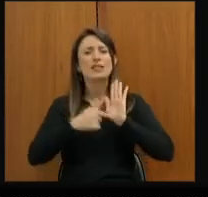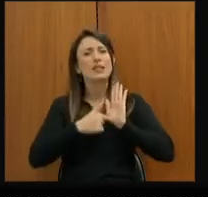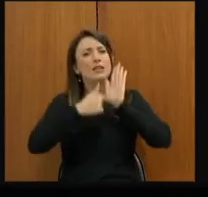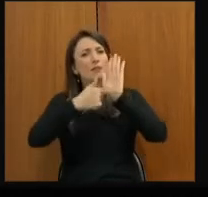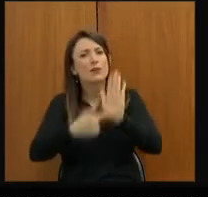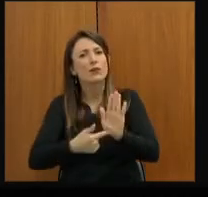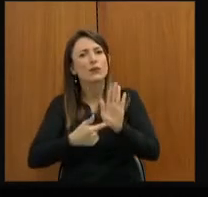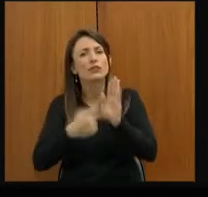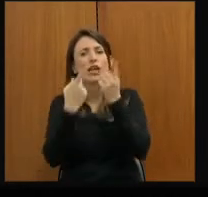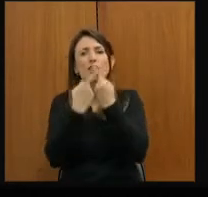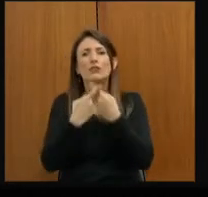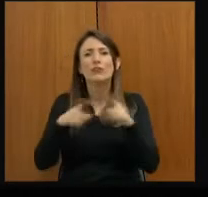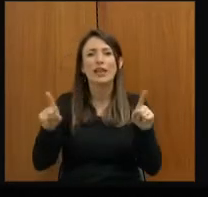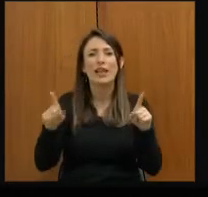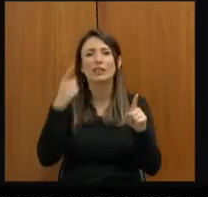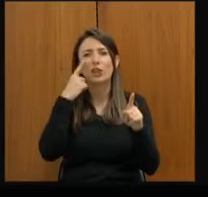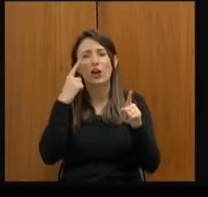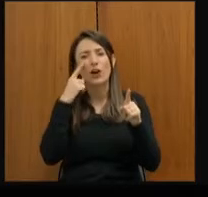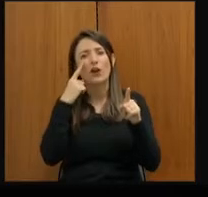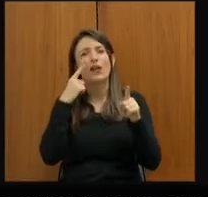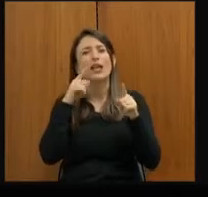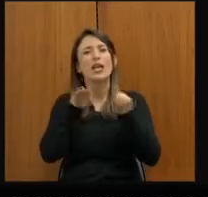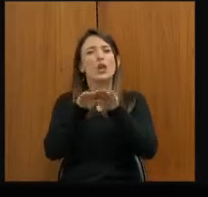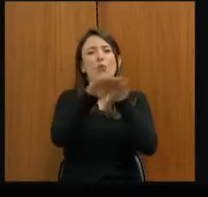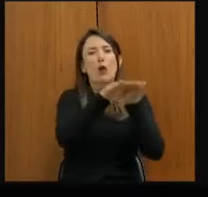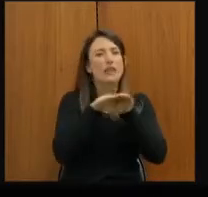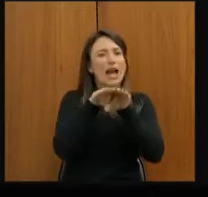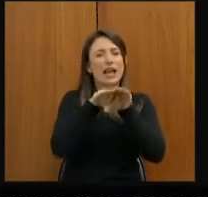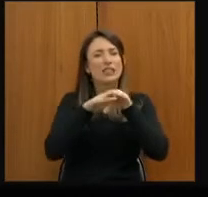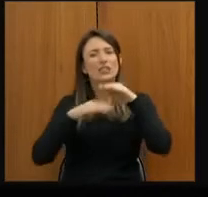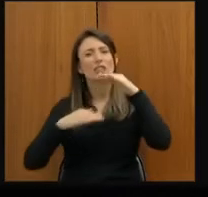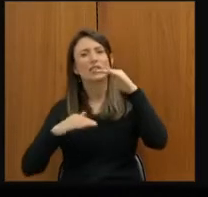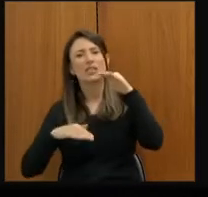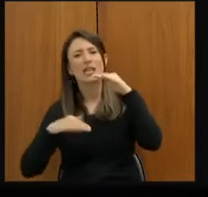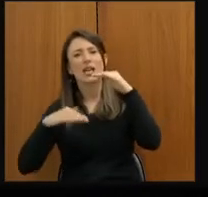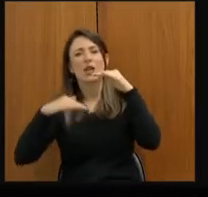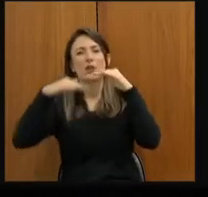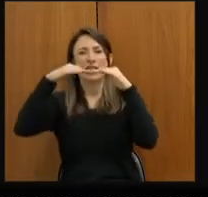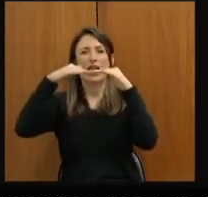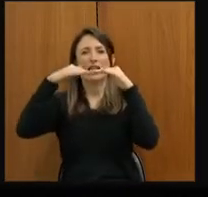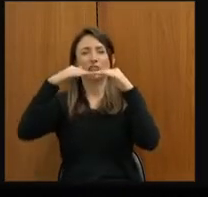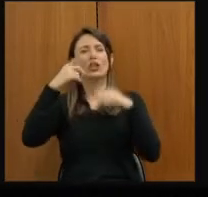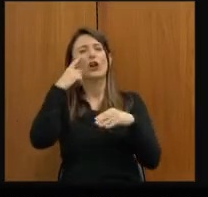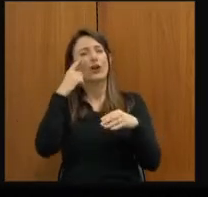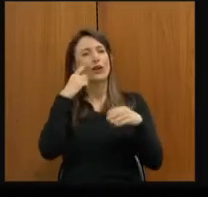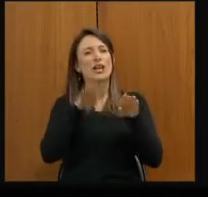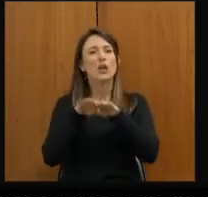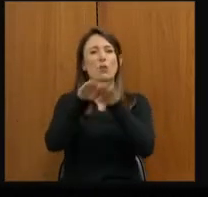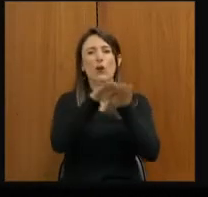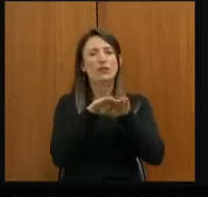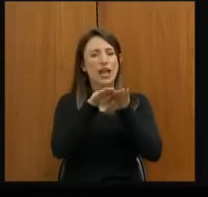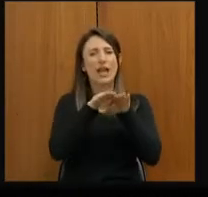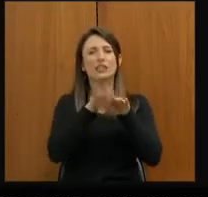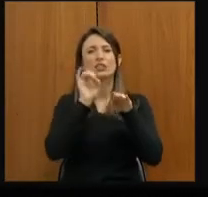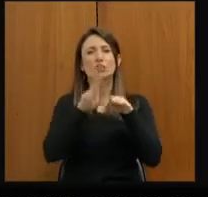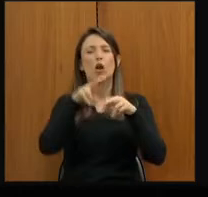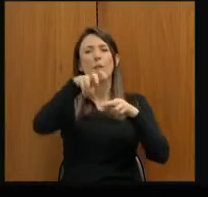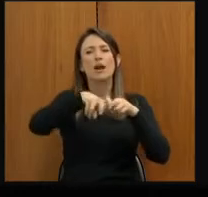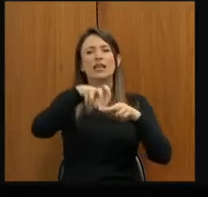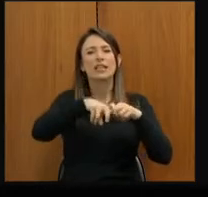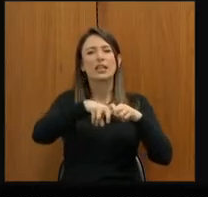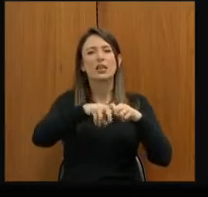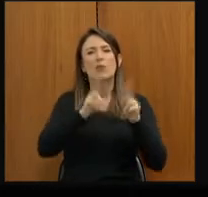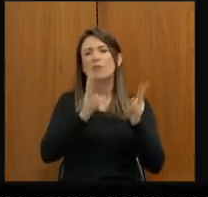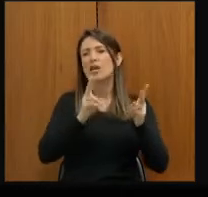a diferença da Igualdade da Equidade da Igualdade a gente coloca o banquinho do mesmo tamanho não importa